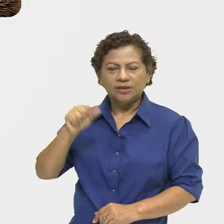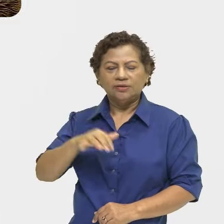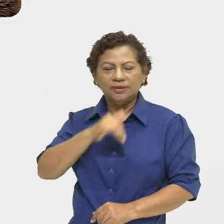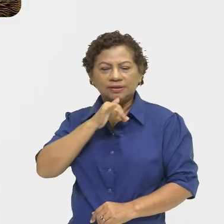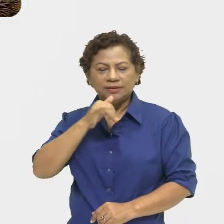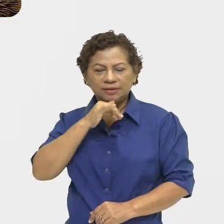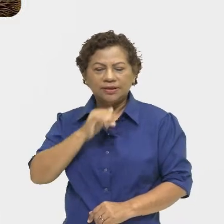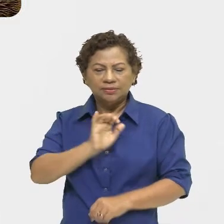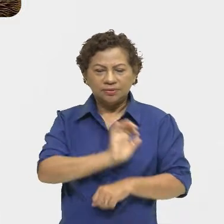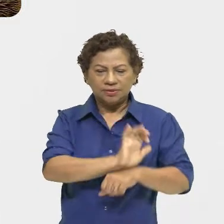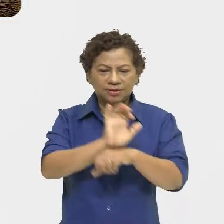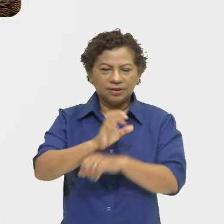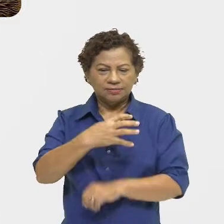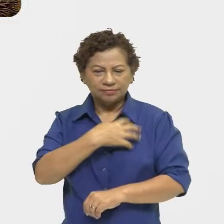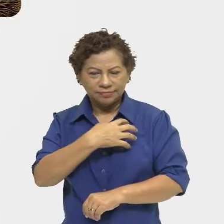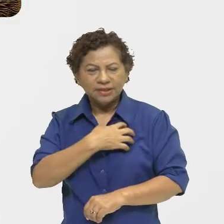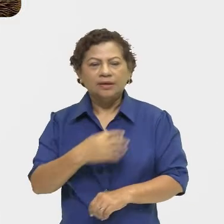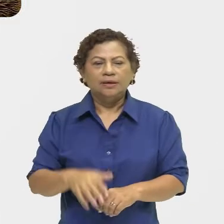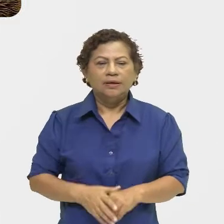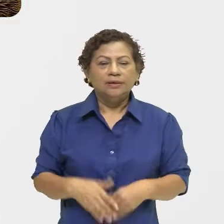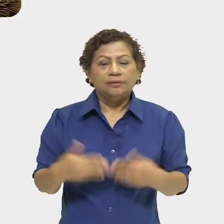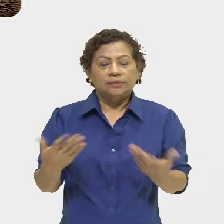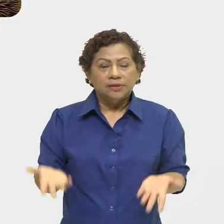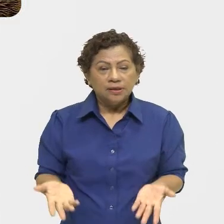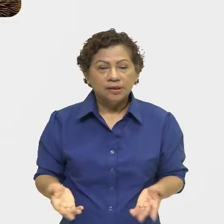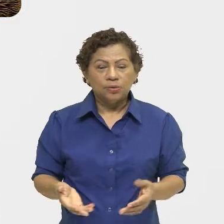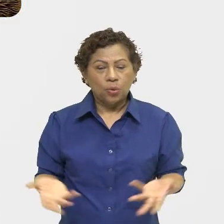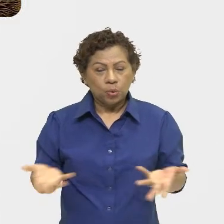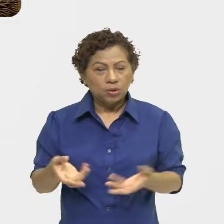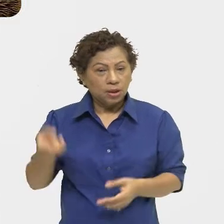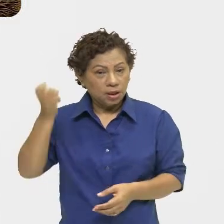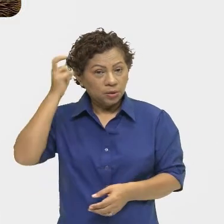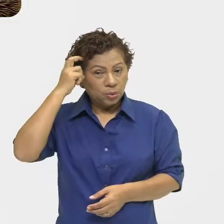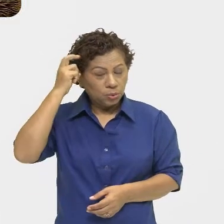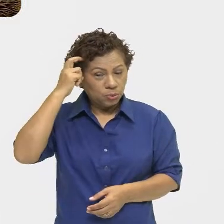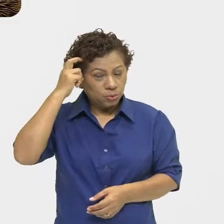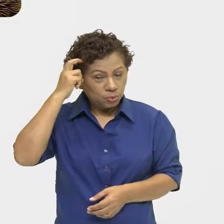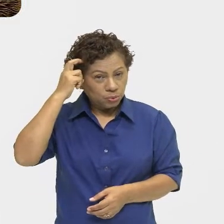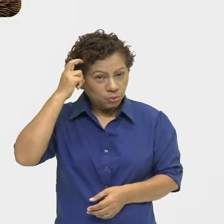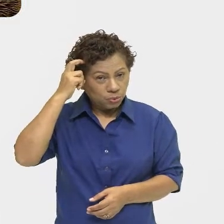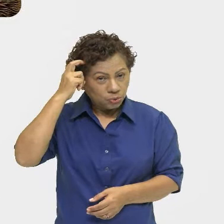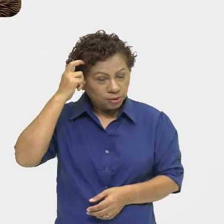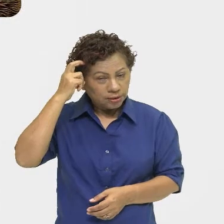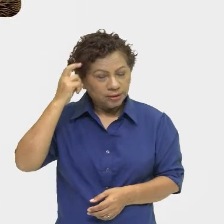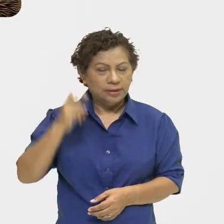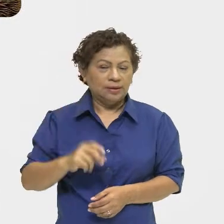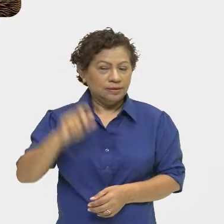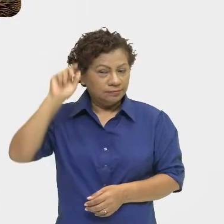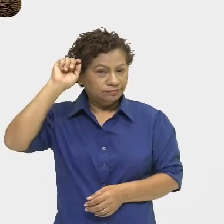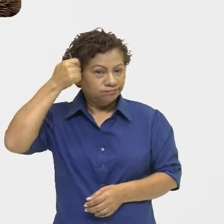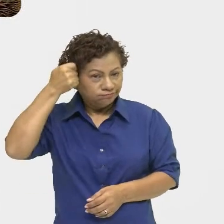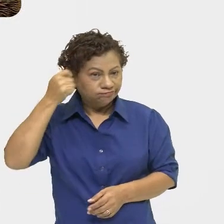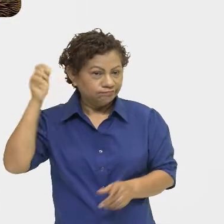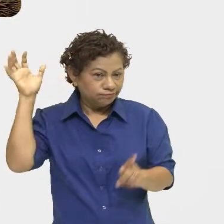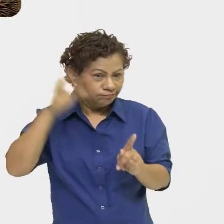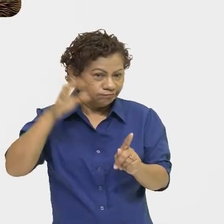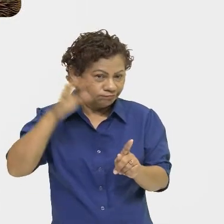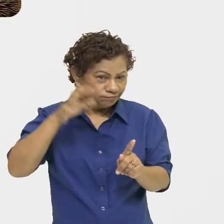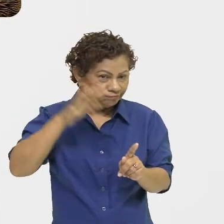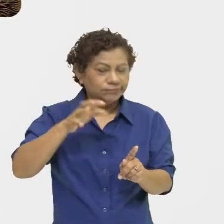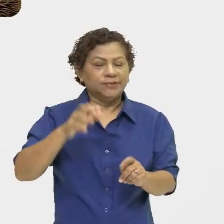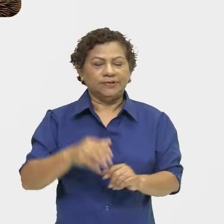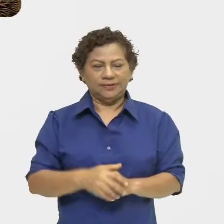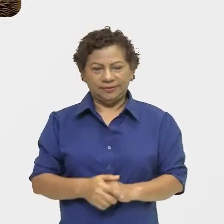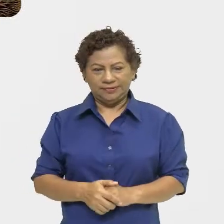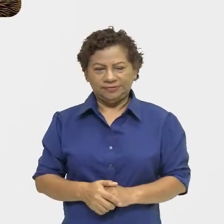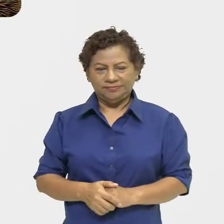ela é resultado também das influências dos portugueses e indígenas que se manifestam na música. No início do século